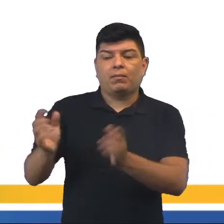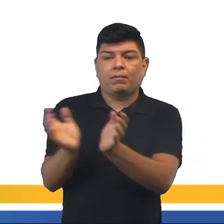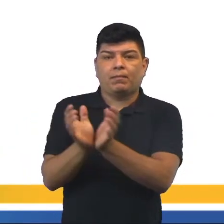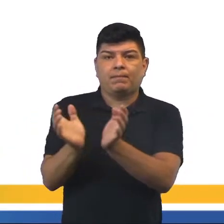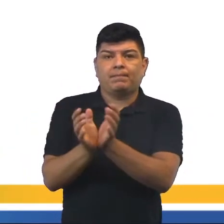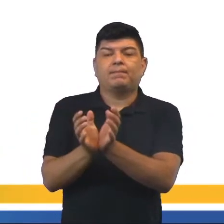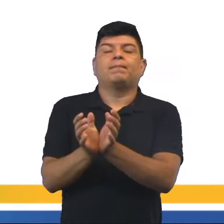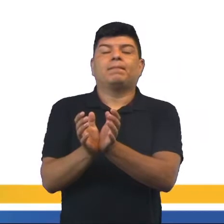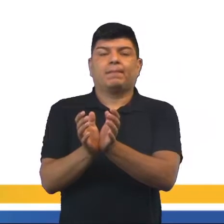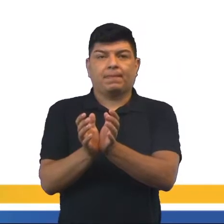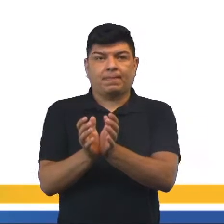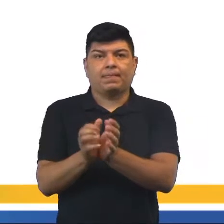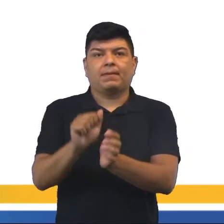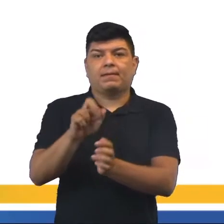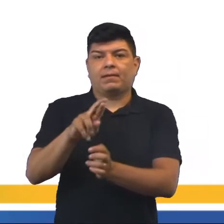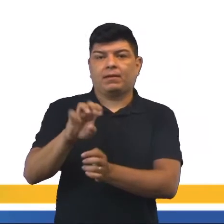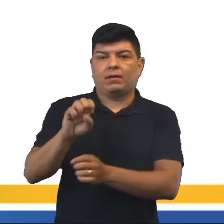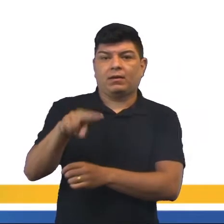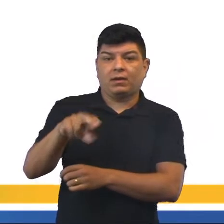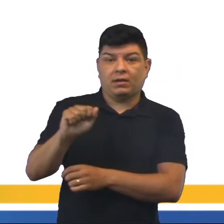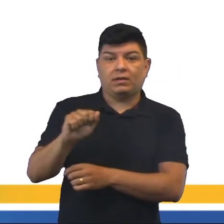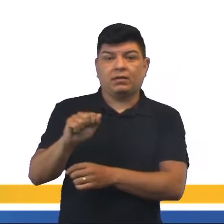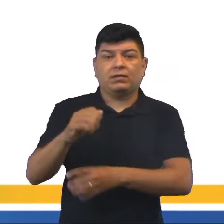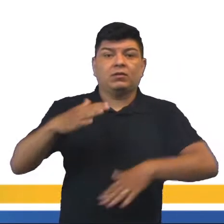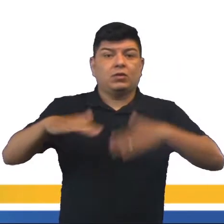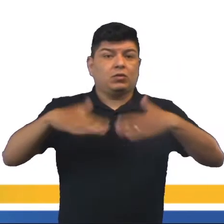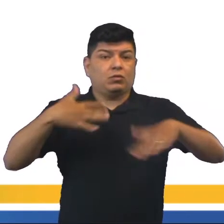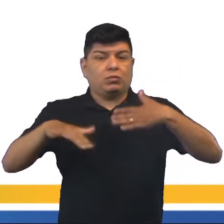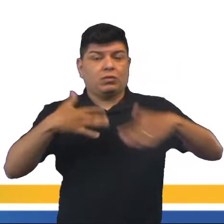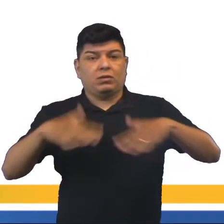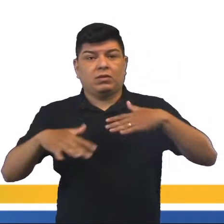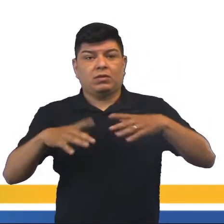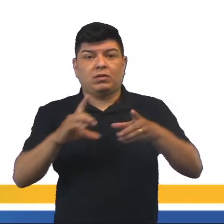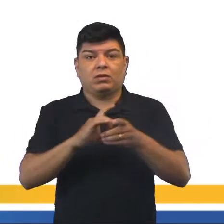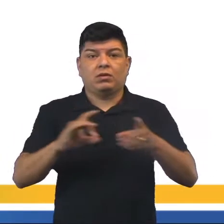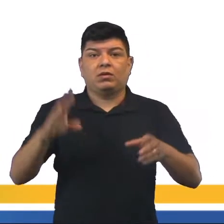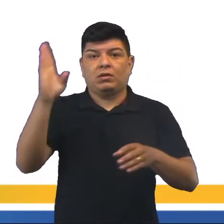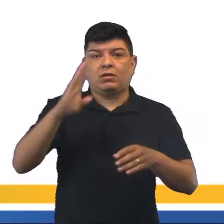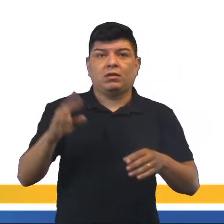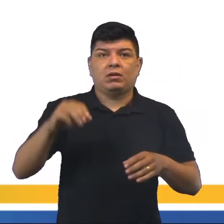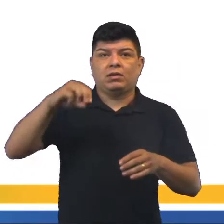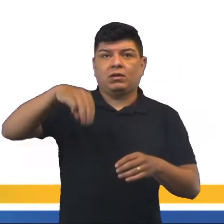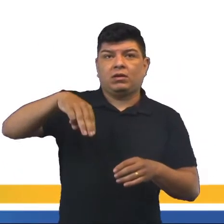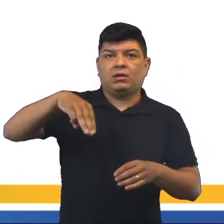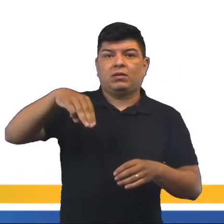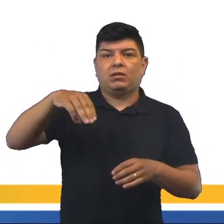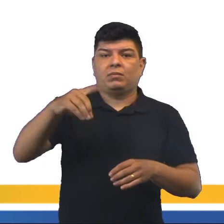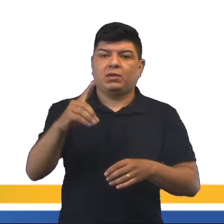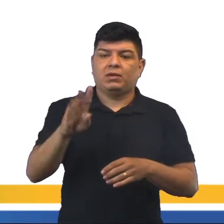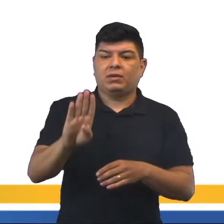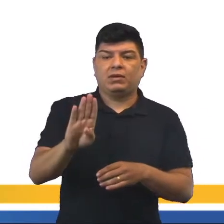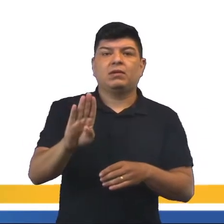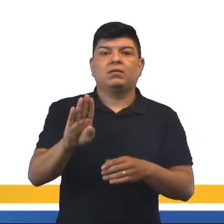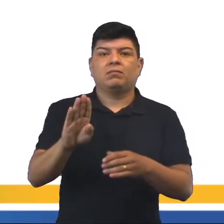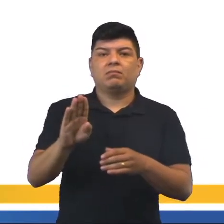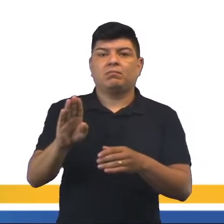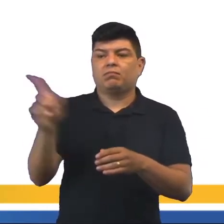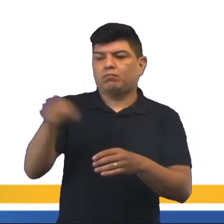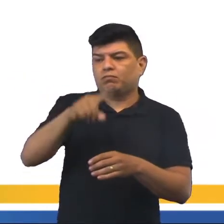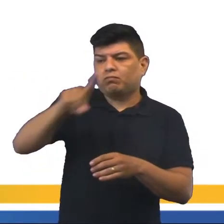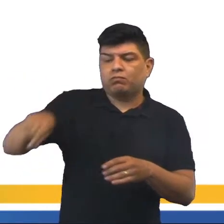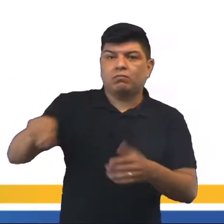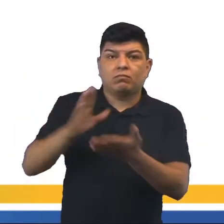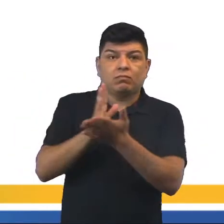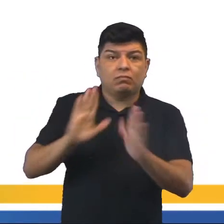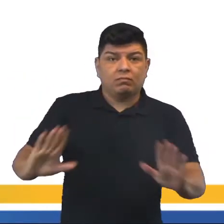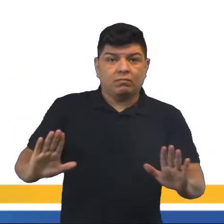Renovadora Nacional, ARENA, e o Movimento Democrático Brasileiro, MDB, foram extintos, dando lugar a novos